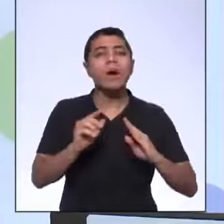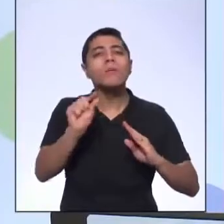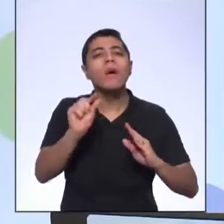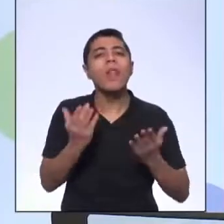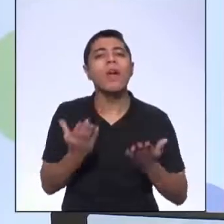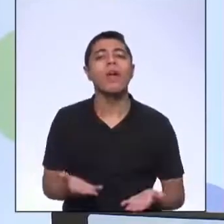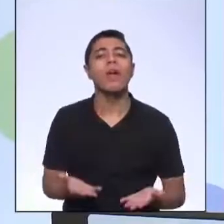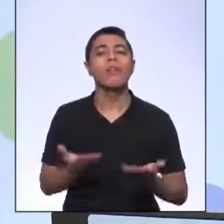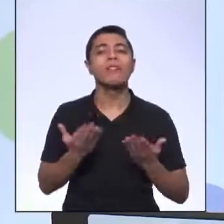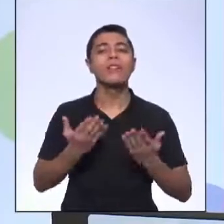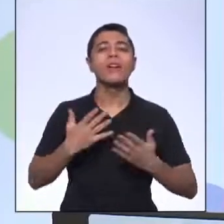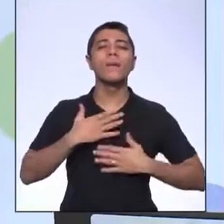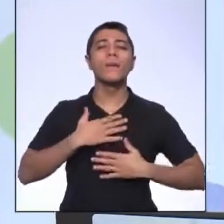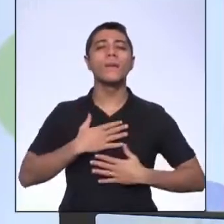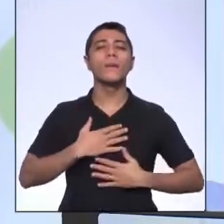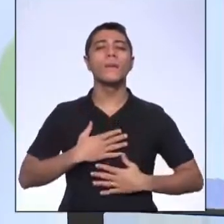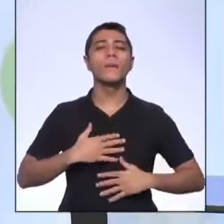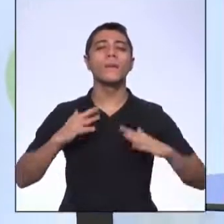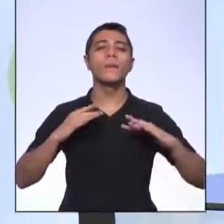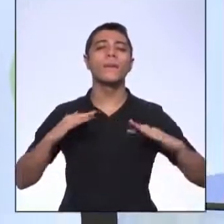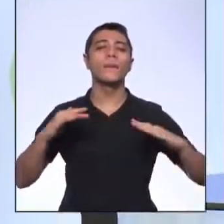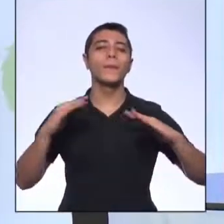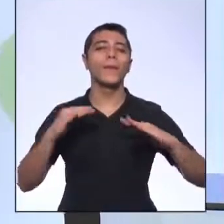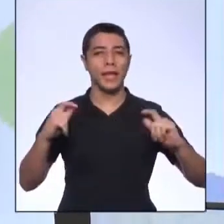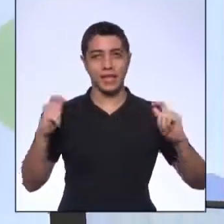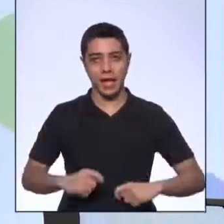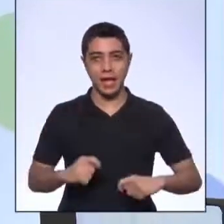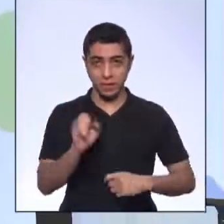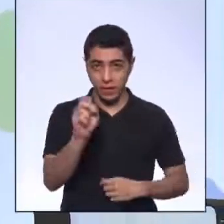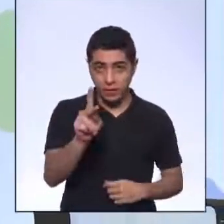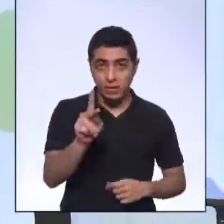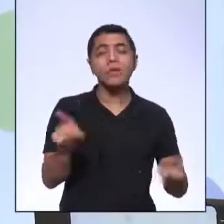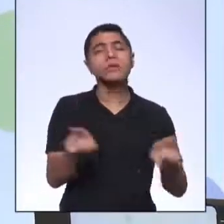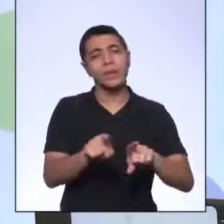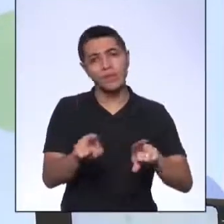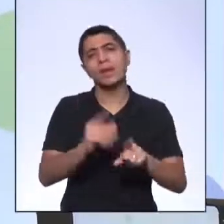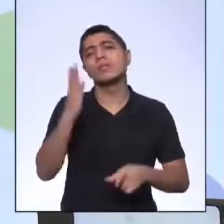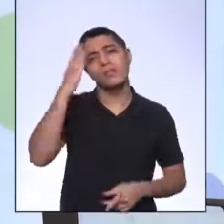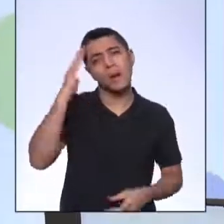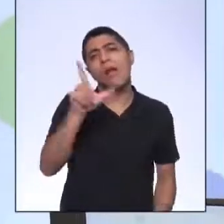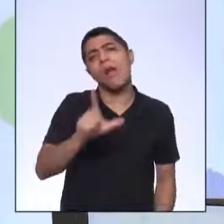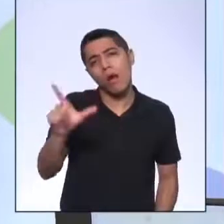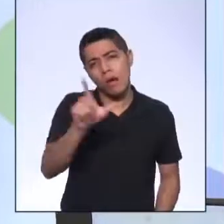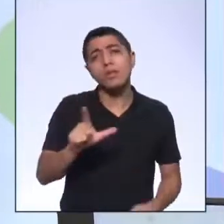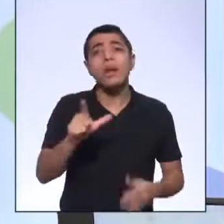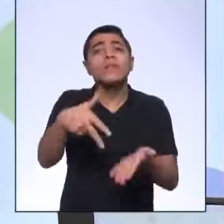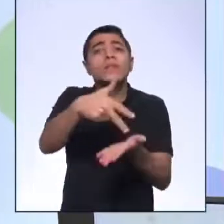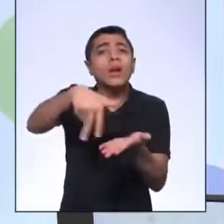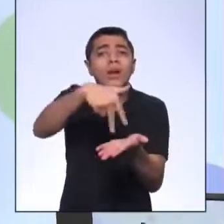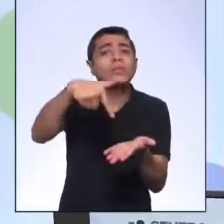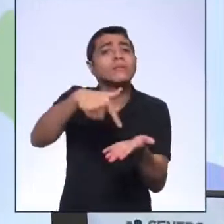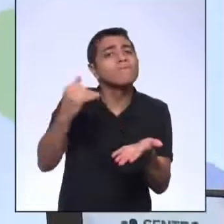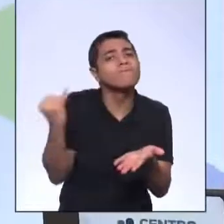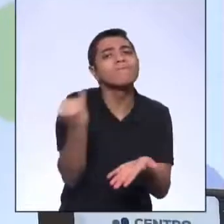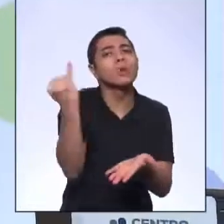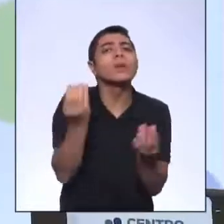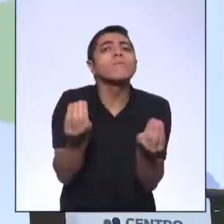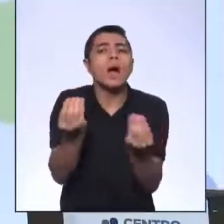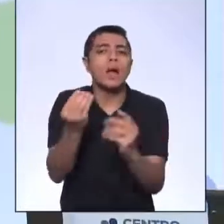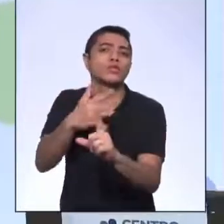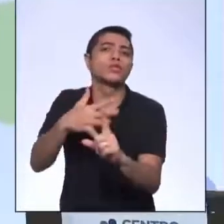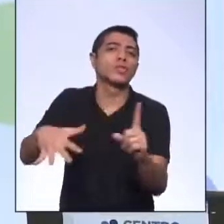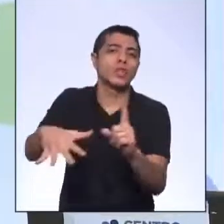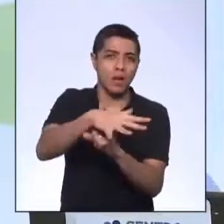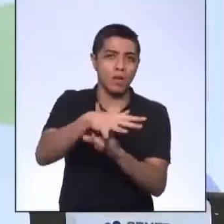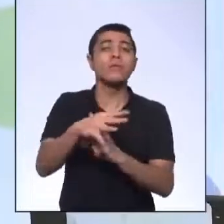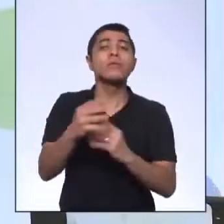um pouco mais descontraída tá E claro né existe a função social da dança aí a gente sabe que a dança é importante é